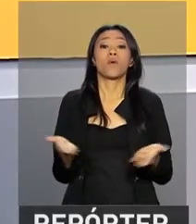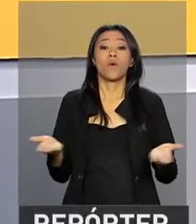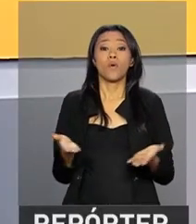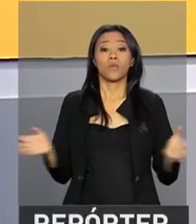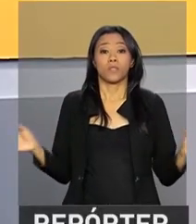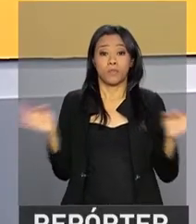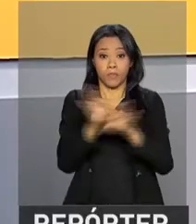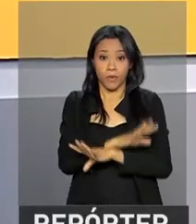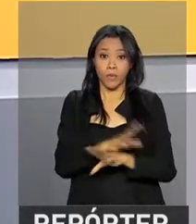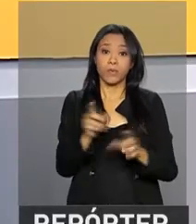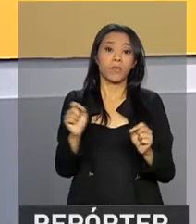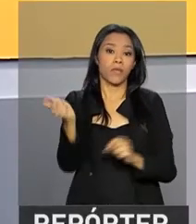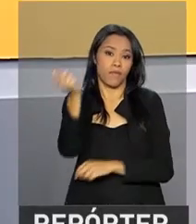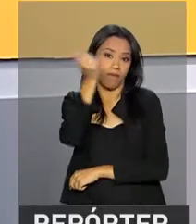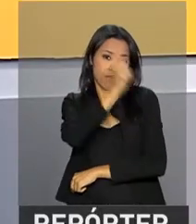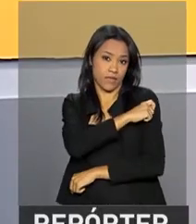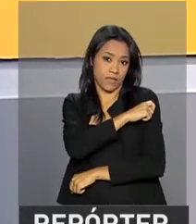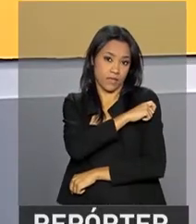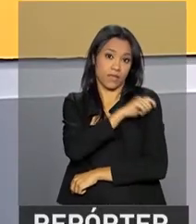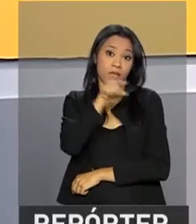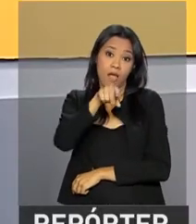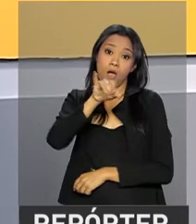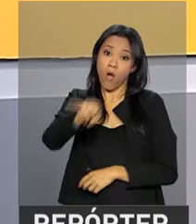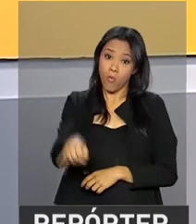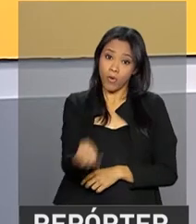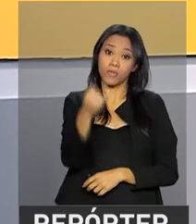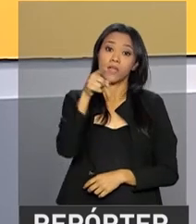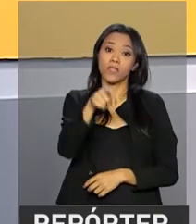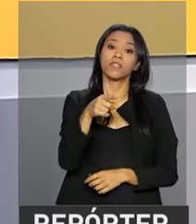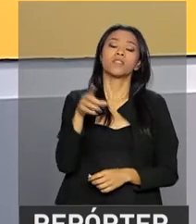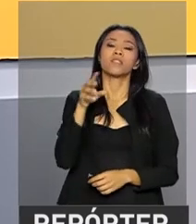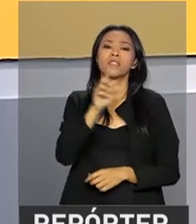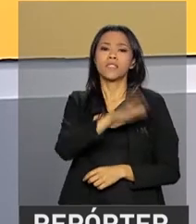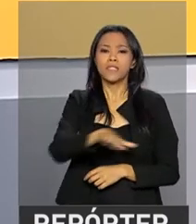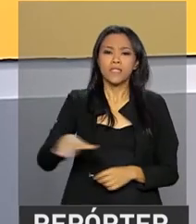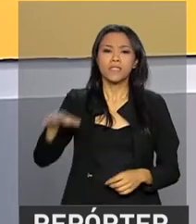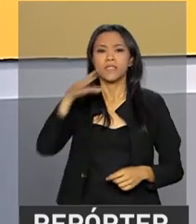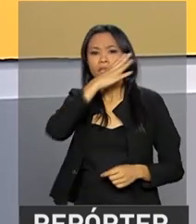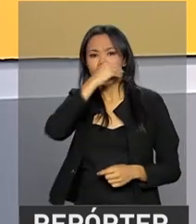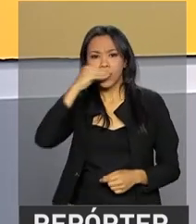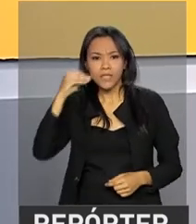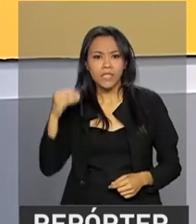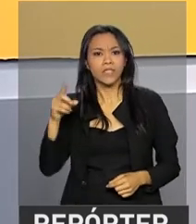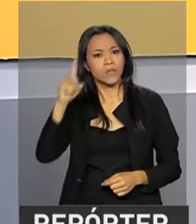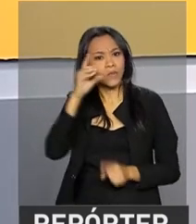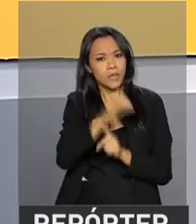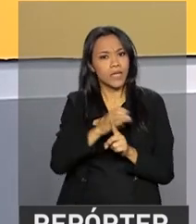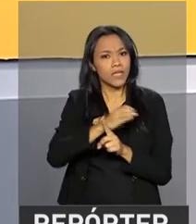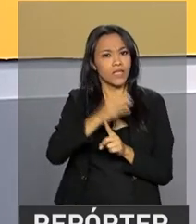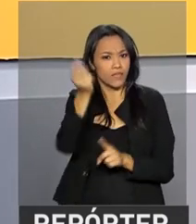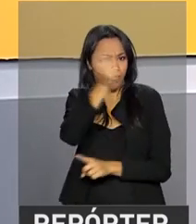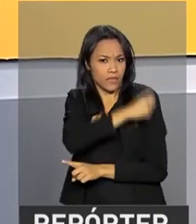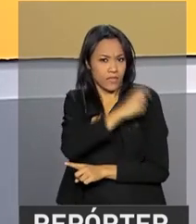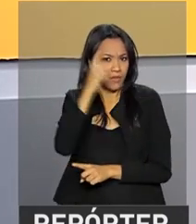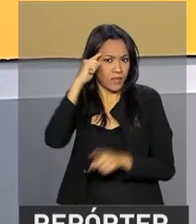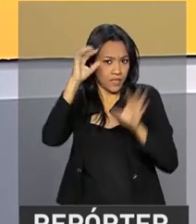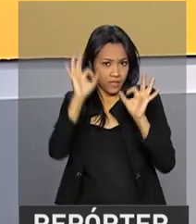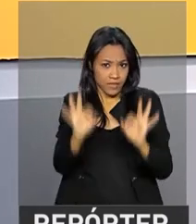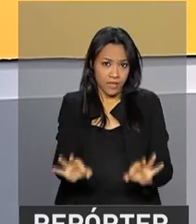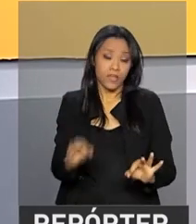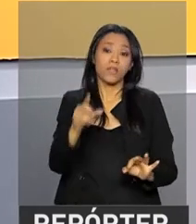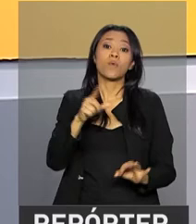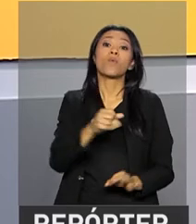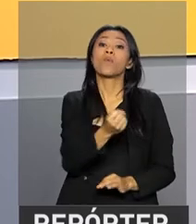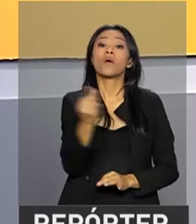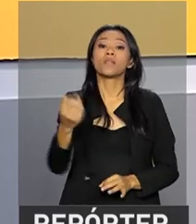campanha de multivacinação, uma oportunidade de colocar a imunização de crianças e adolescentes em dia. Foram disponibilizadas